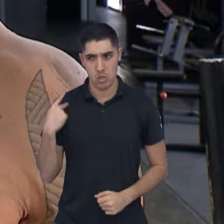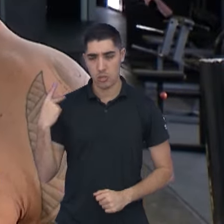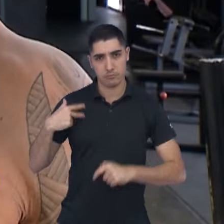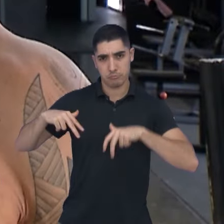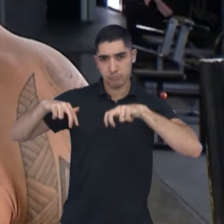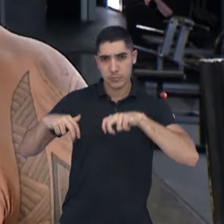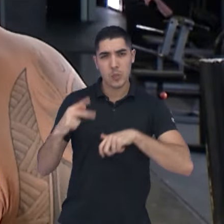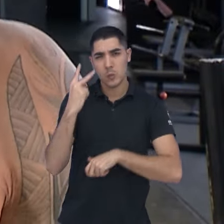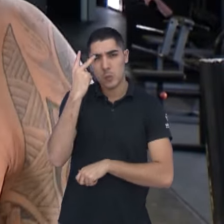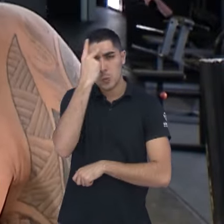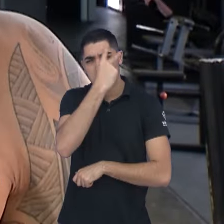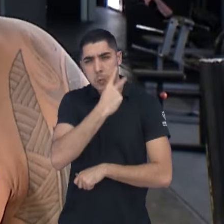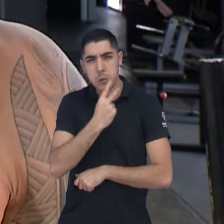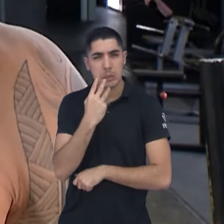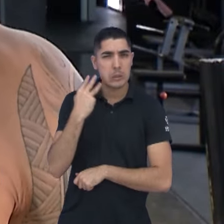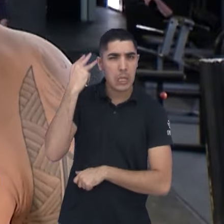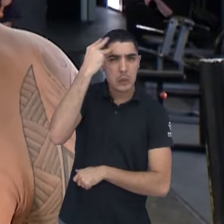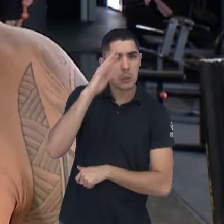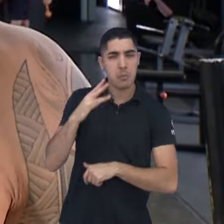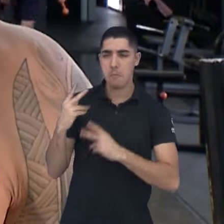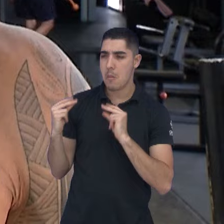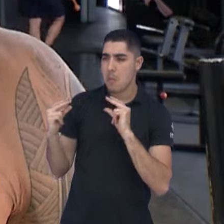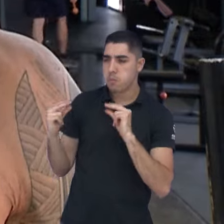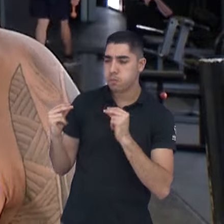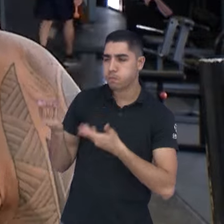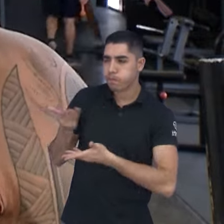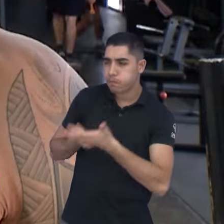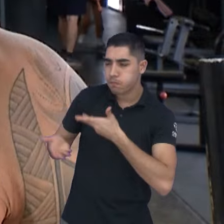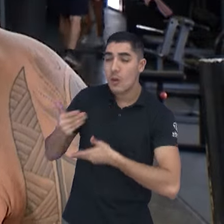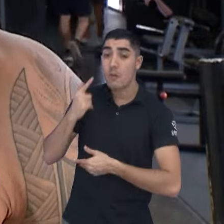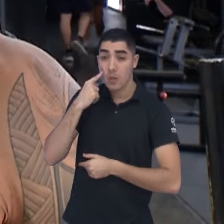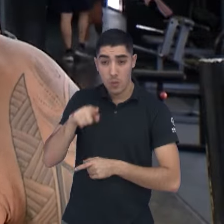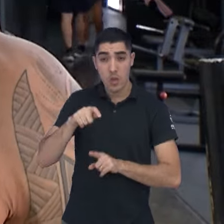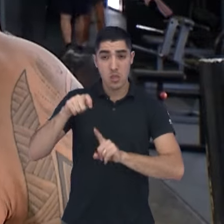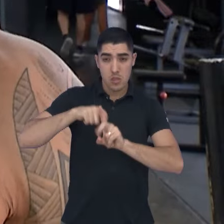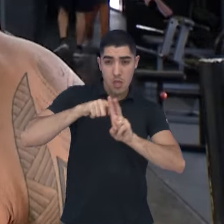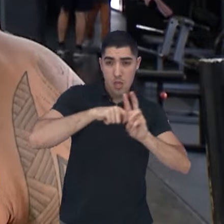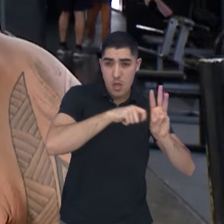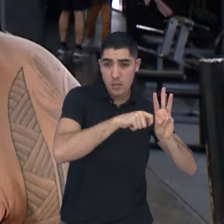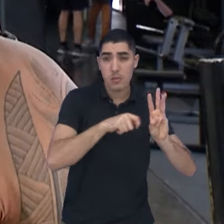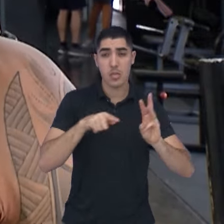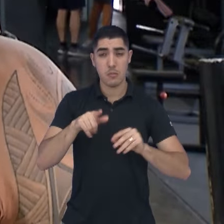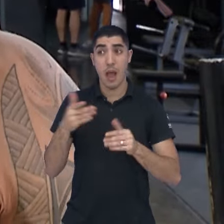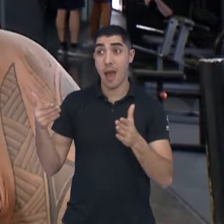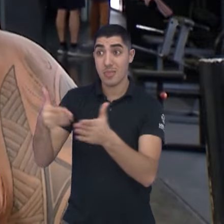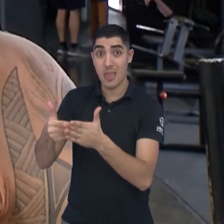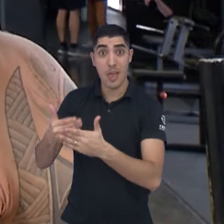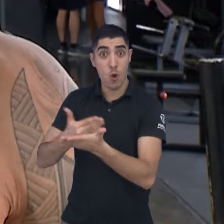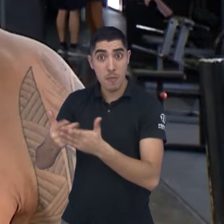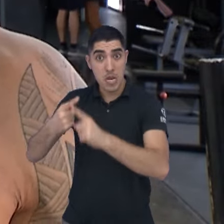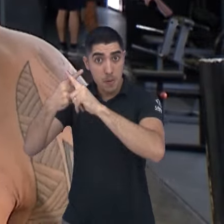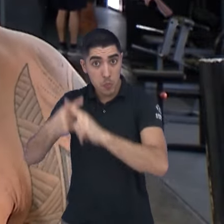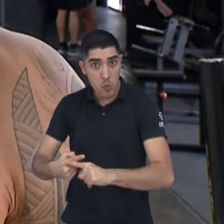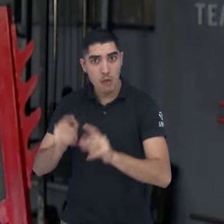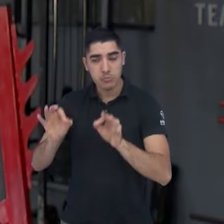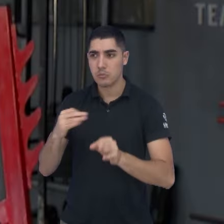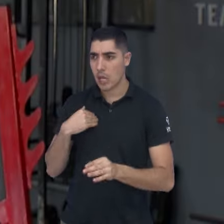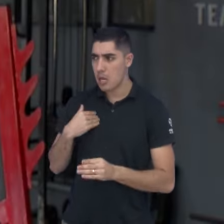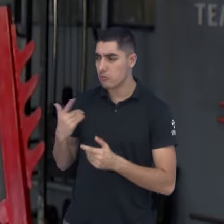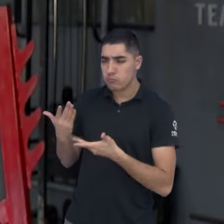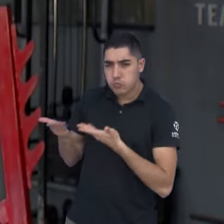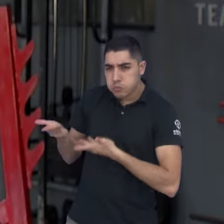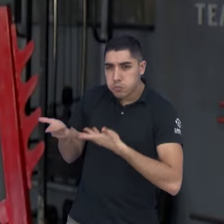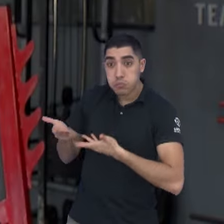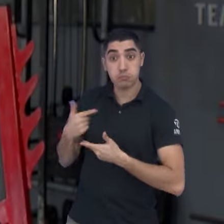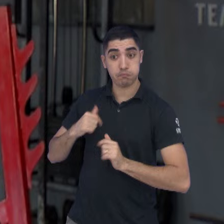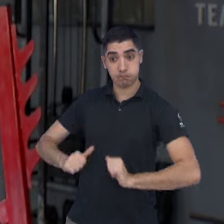conversando sobre todo o planejamento, viu um campeonato, falou que era 3 meses, se dava tempo, ele falou, cara, vamos fazer o trampo e vamos ver. E foi surpreendente. Ter essa